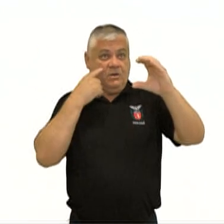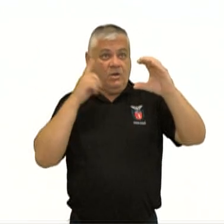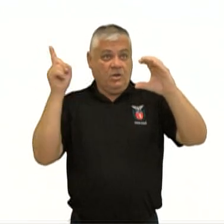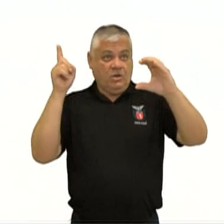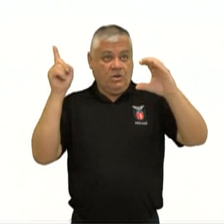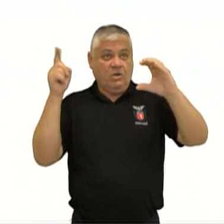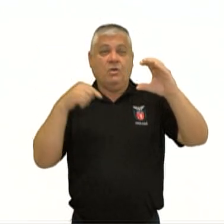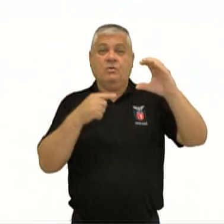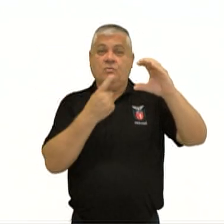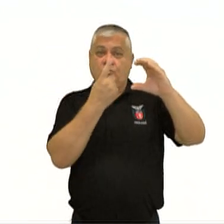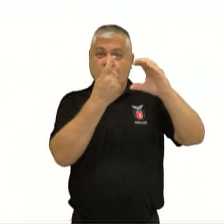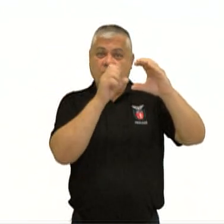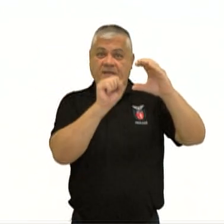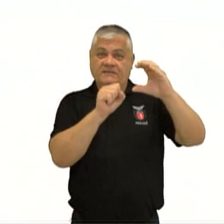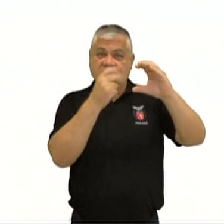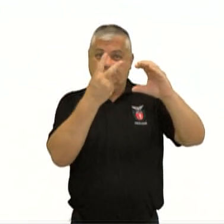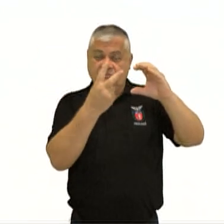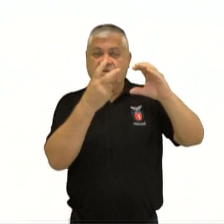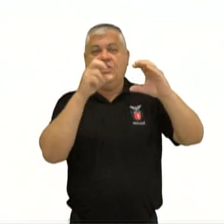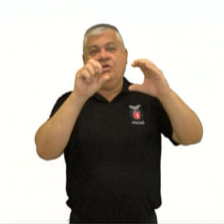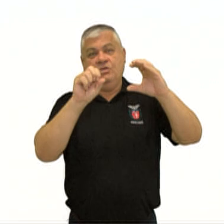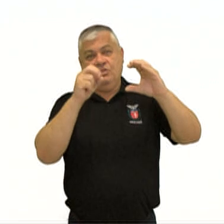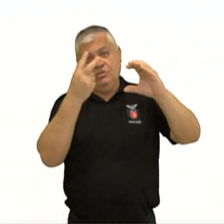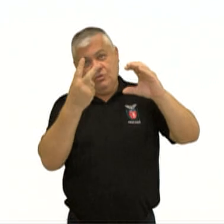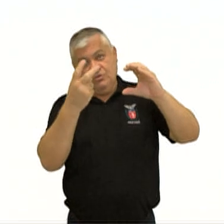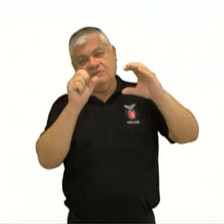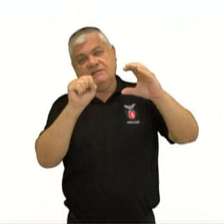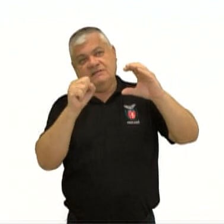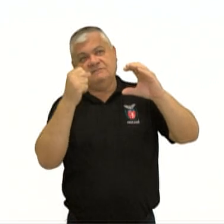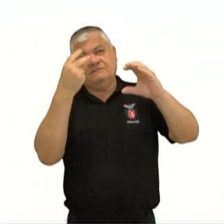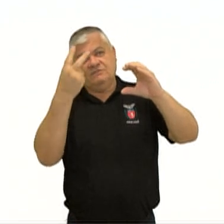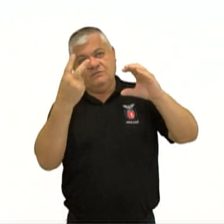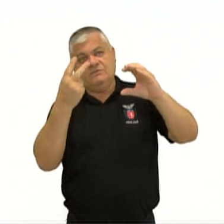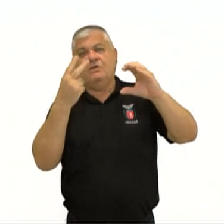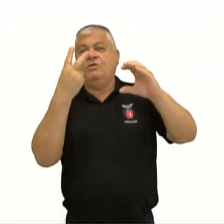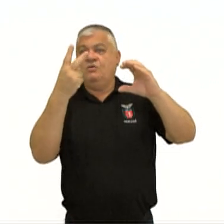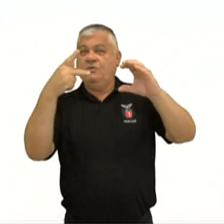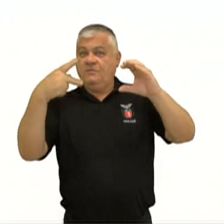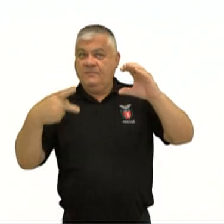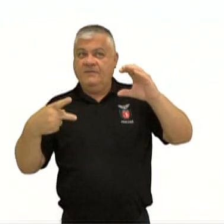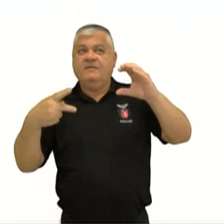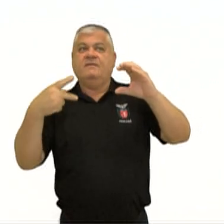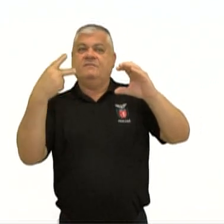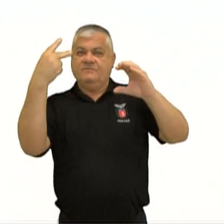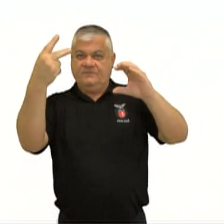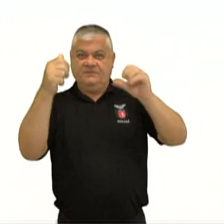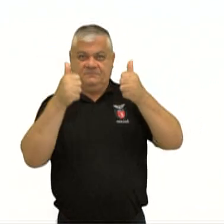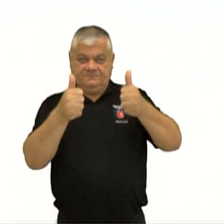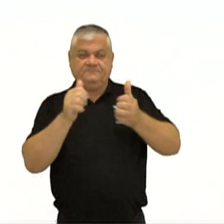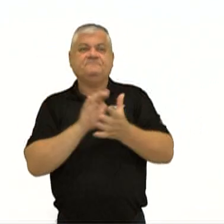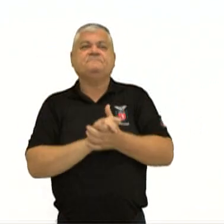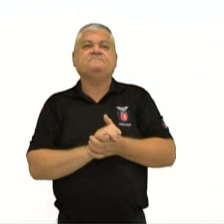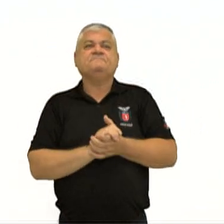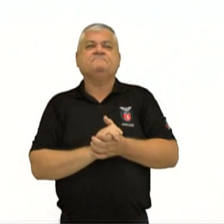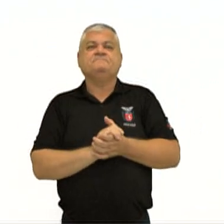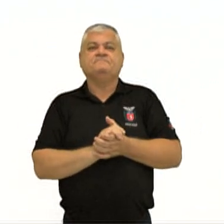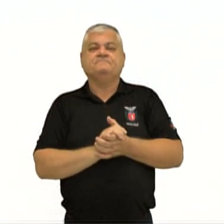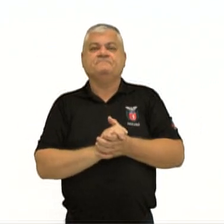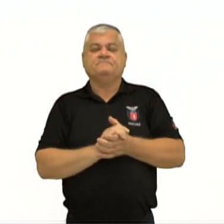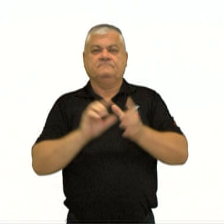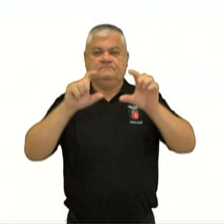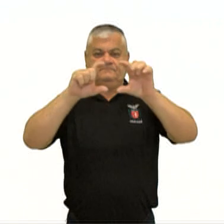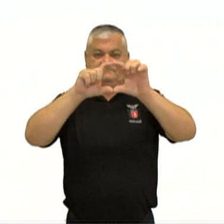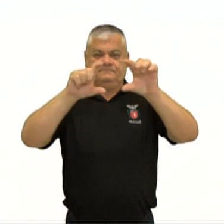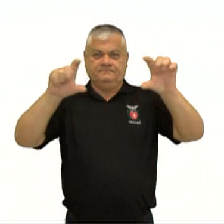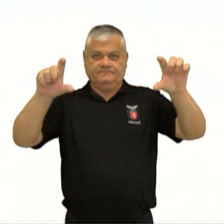né? 1s2, 2s2, 2p6. Então, eu pego o número atômico e distribuo. Então, vejam, quando a gente tem